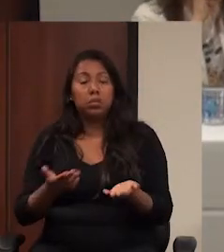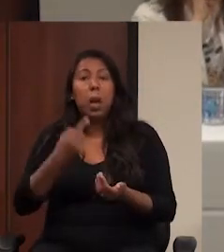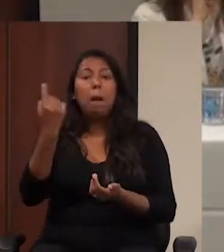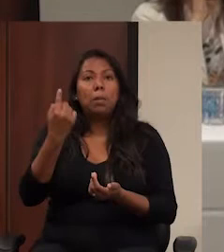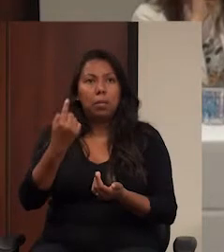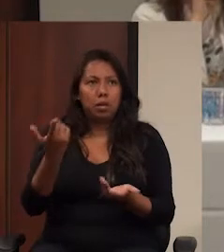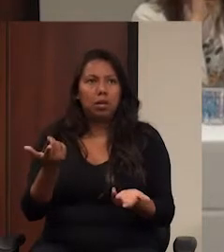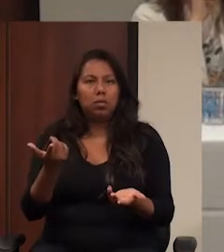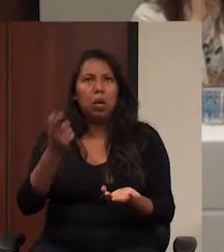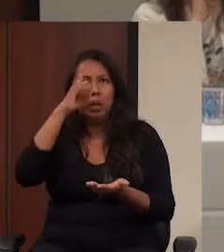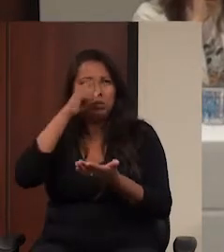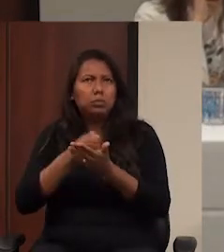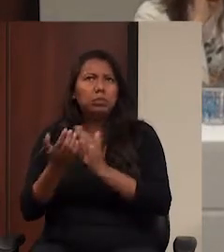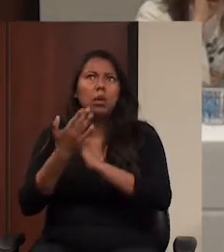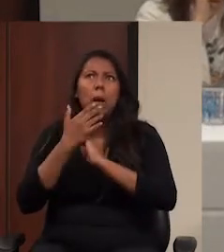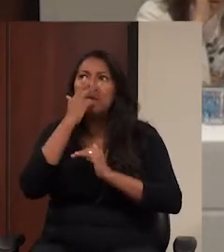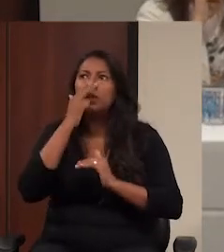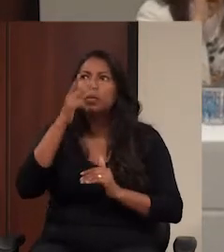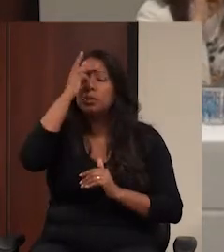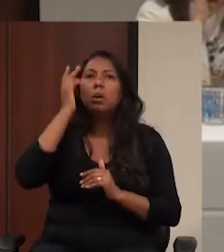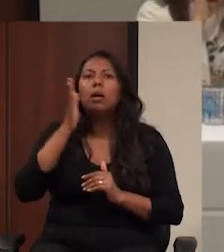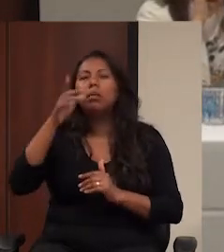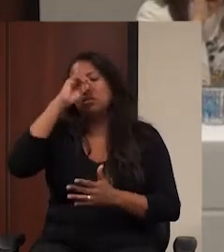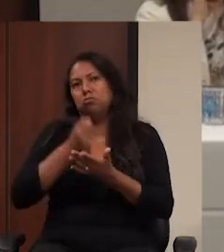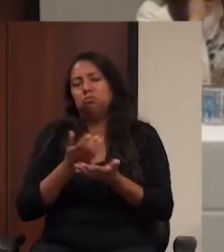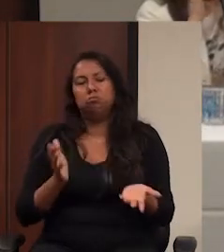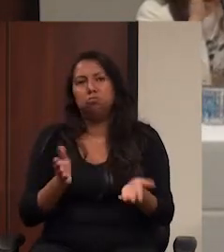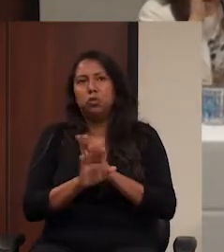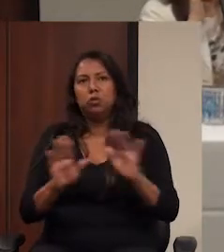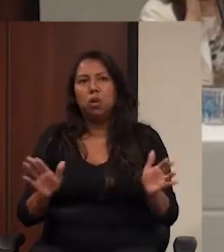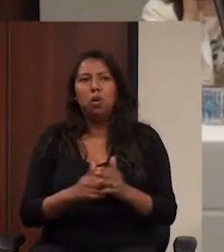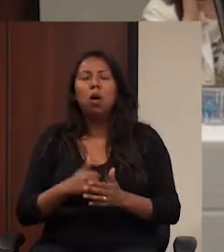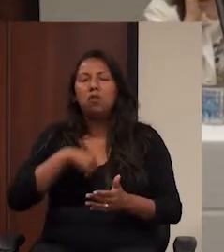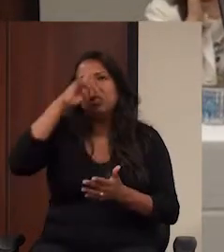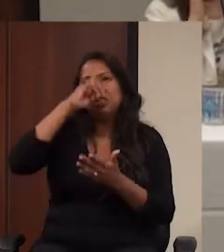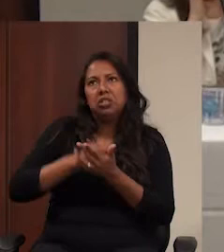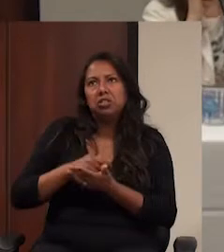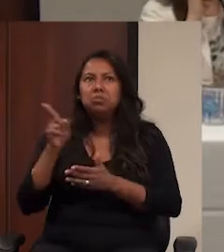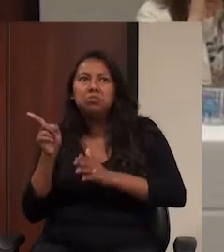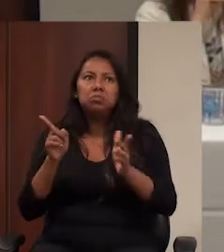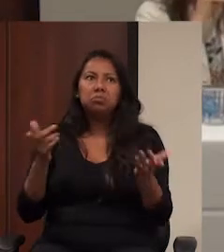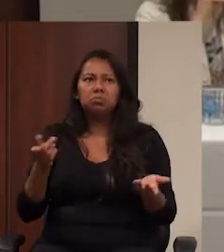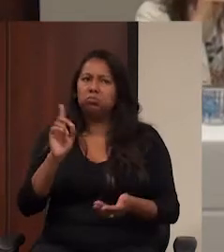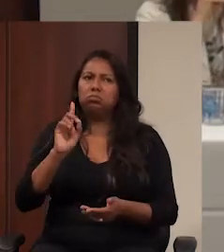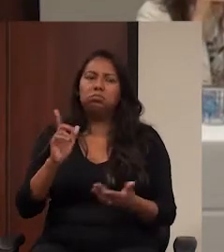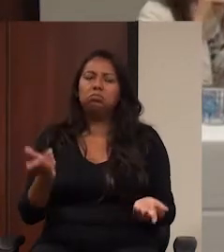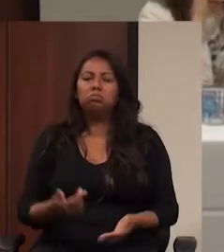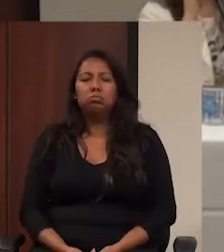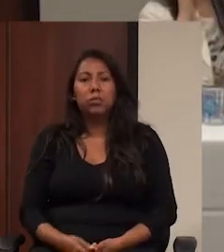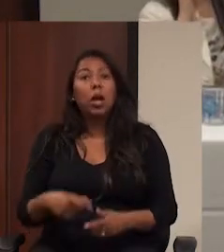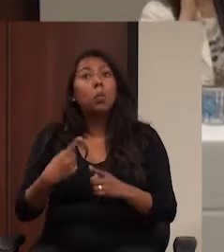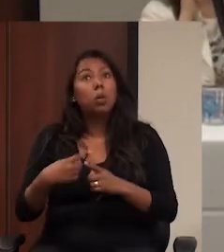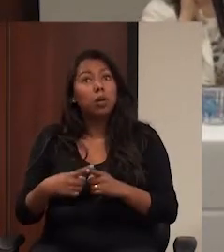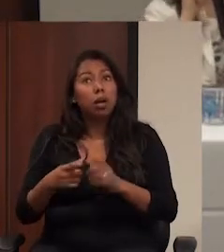gente fala tomada de decisão apoiada, parece que é só a pessoa ir lá e decidir. Né? Vai decidir fazer isso ou fazer aquilo. E não é. Porque para